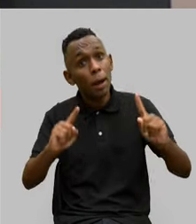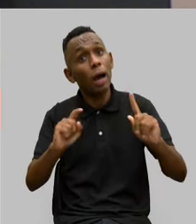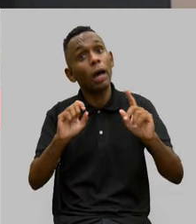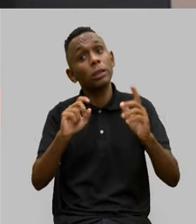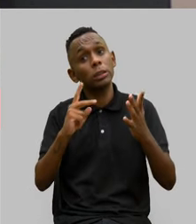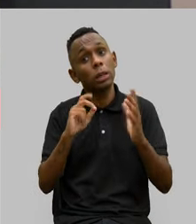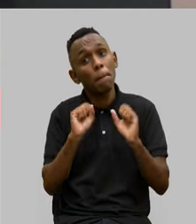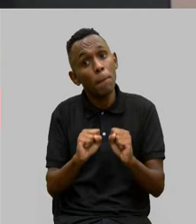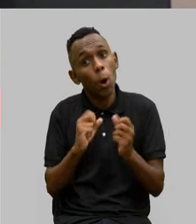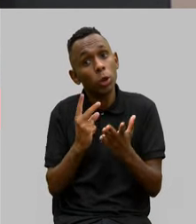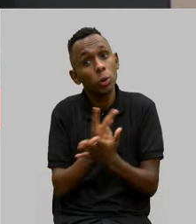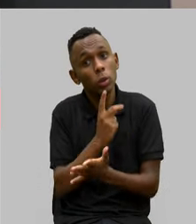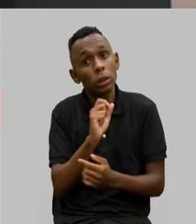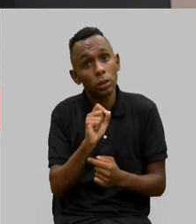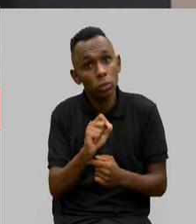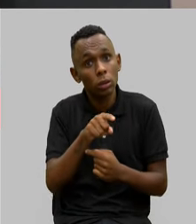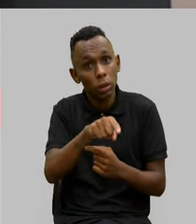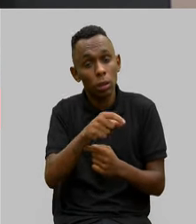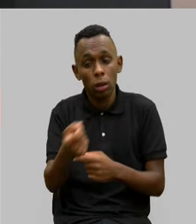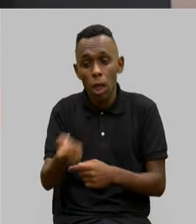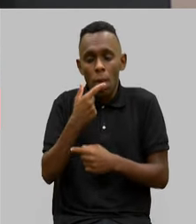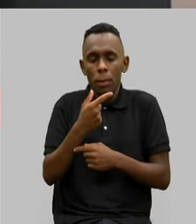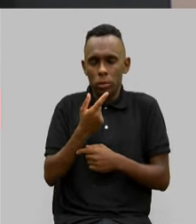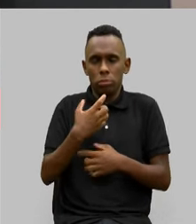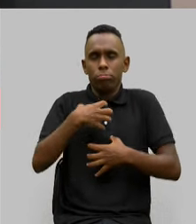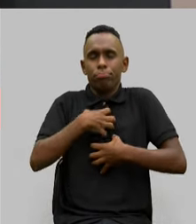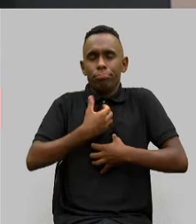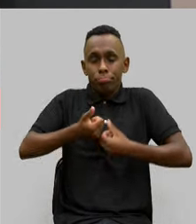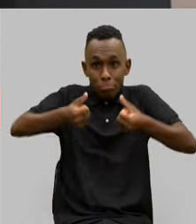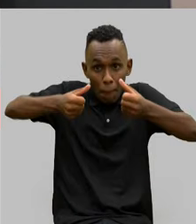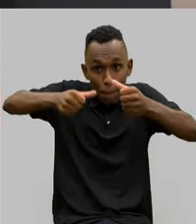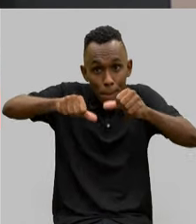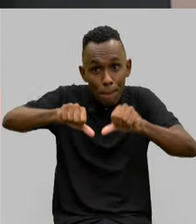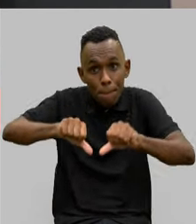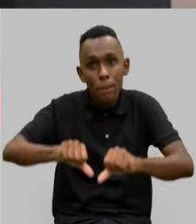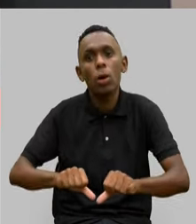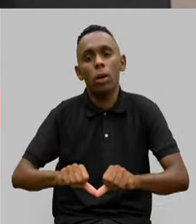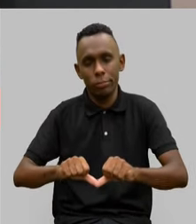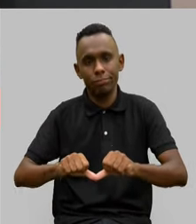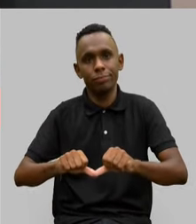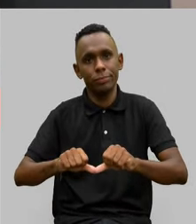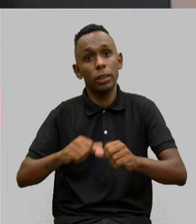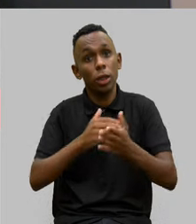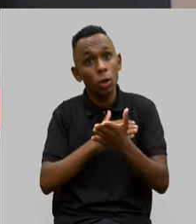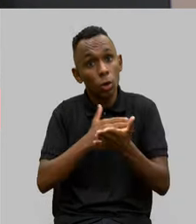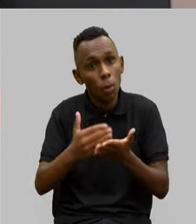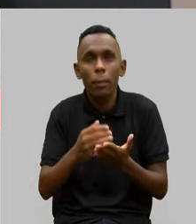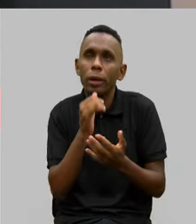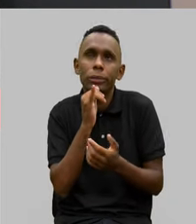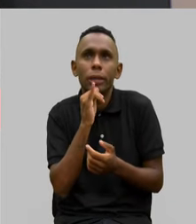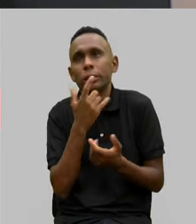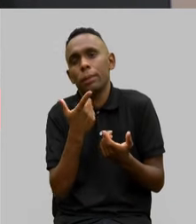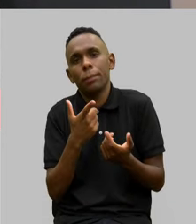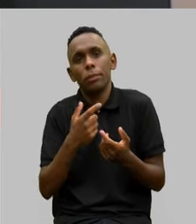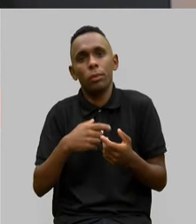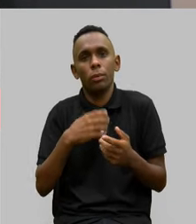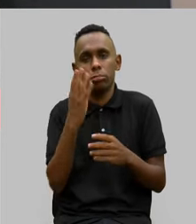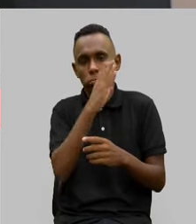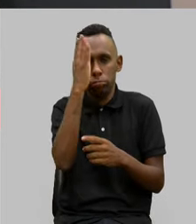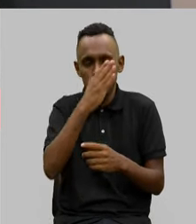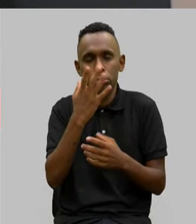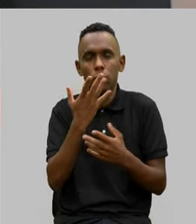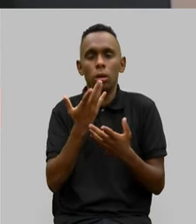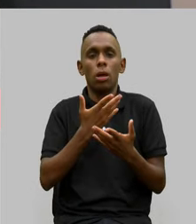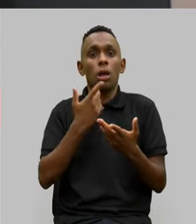tenha uma um efeito adverso Pior né E às vezes ele começa a ter por exemplo convulsão Talvez ele